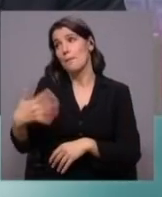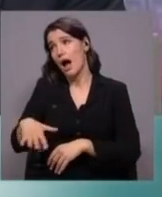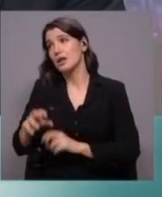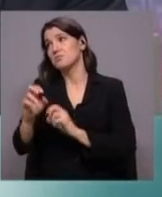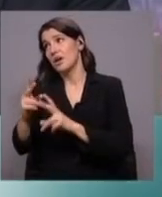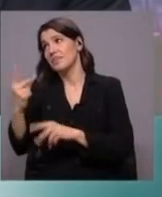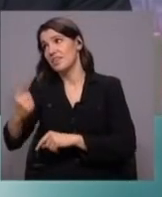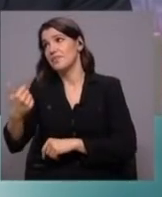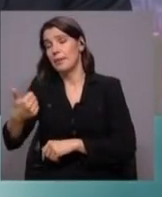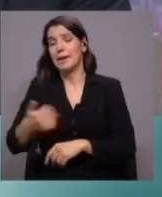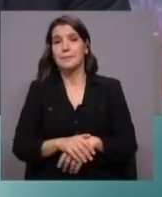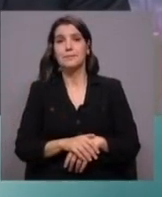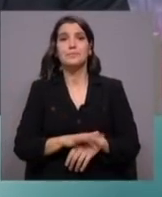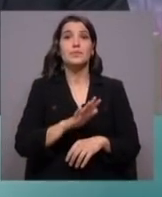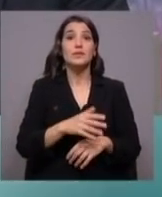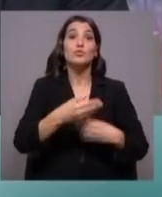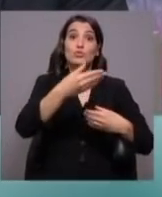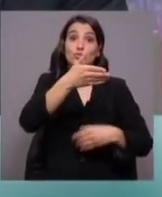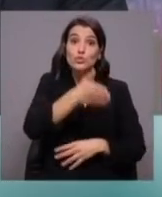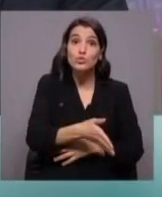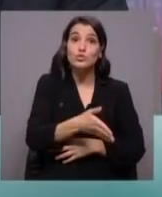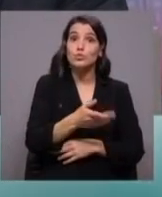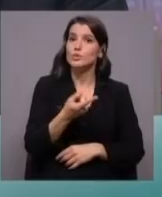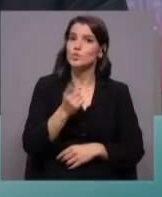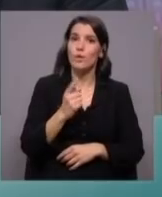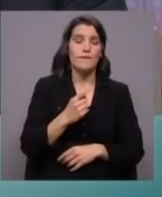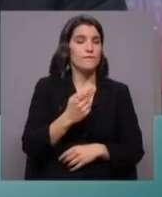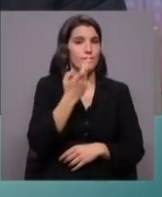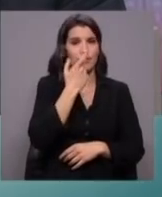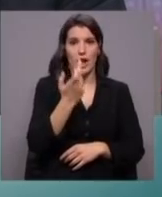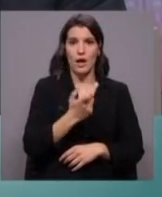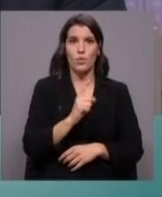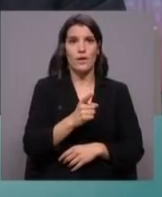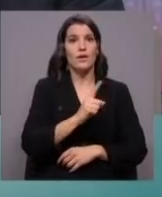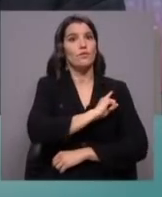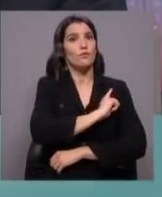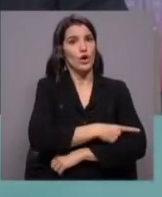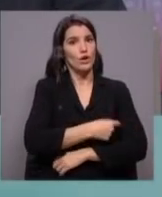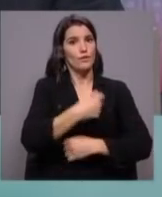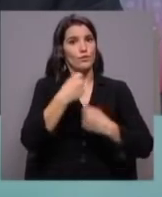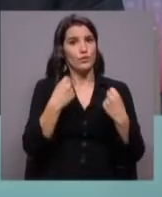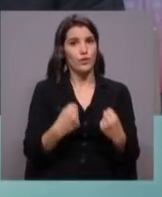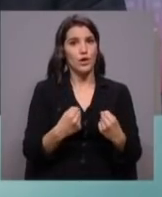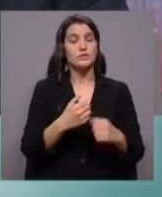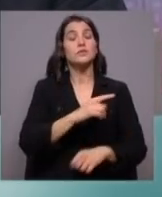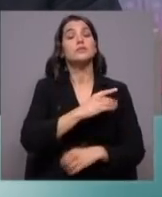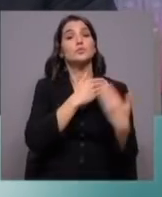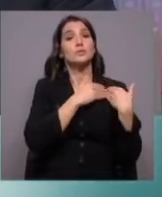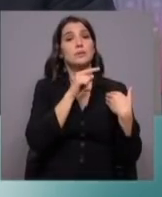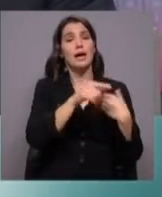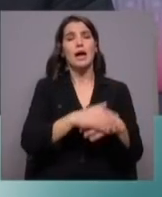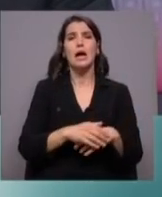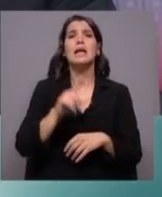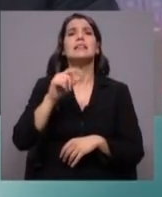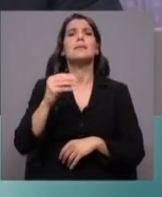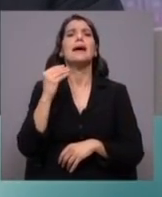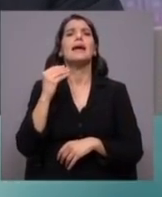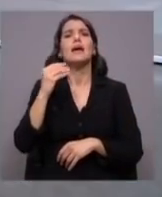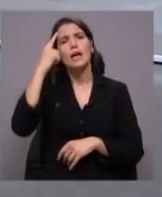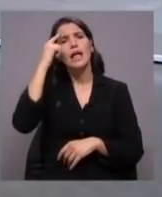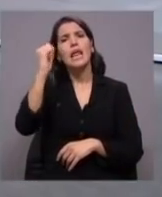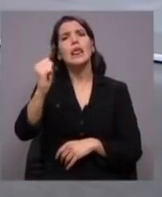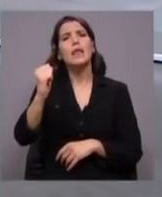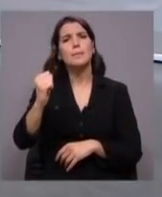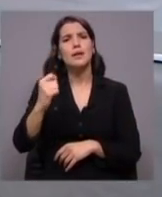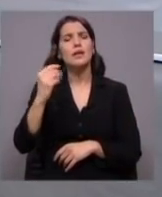ser justo não é ser fraco. É ser forte. E a responsabilidade é esta. Nem em crimes de terrorismo, Catarina Martins.